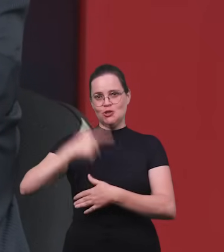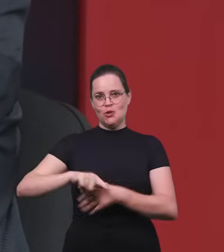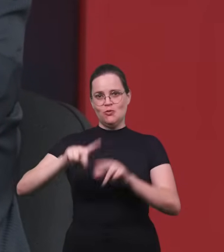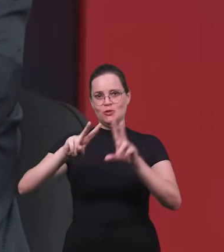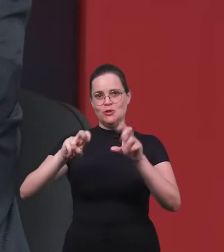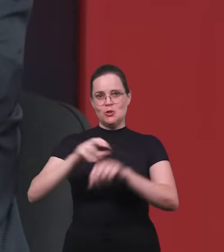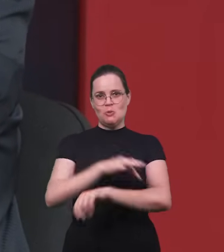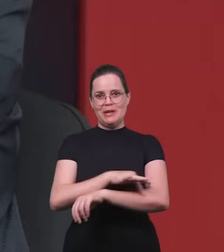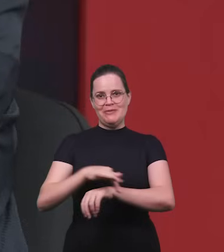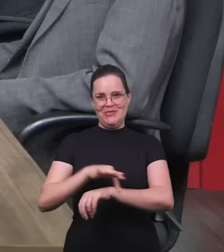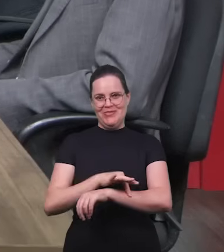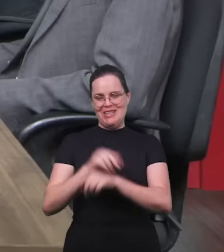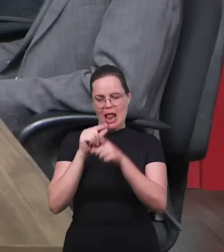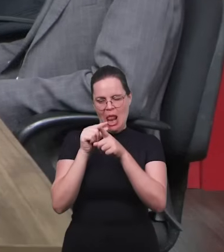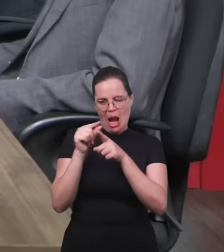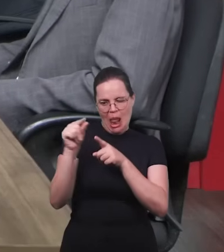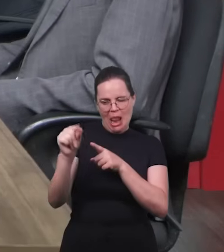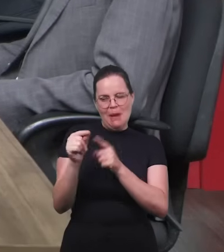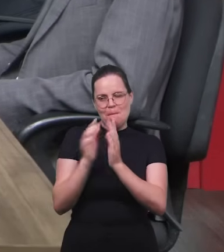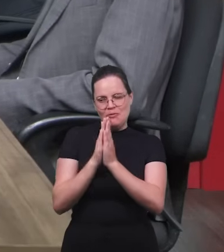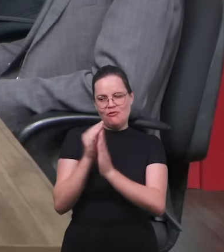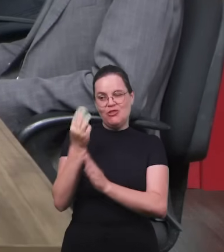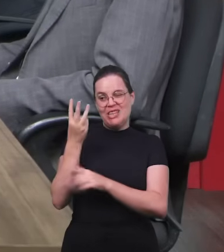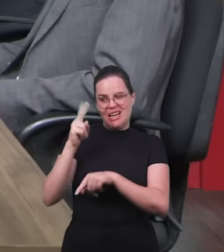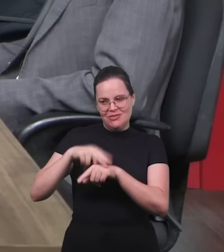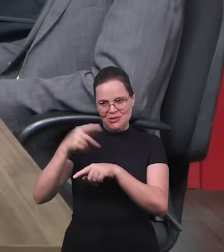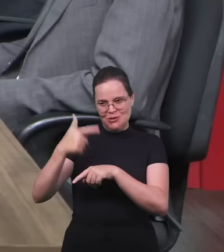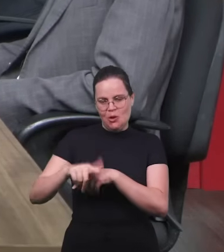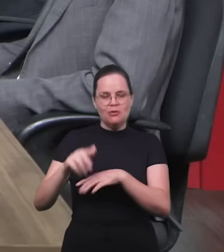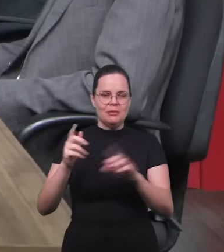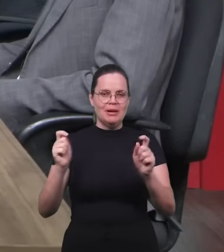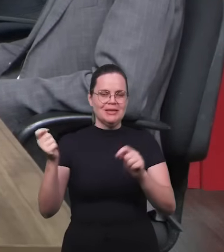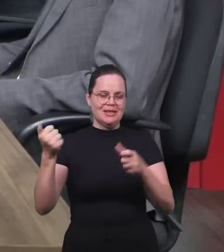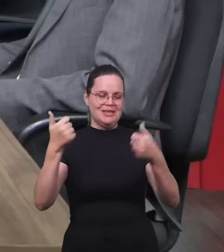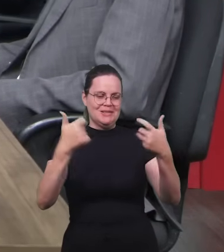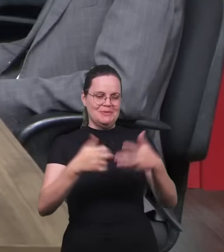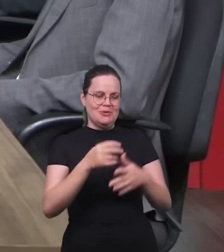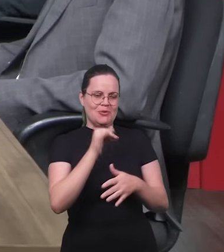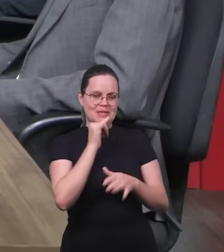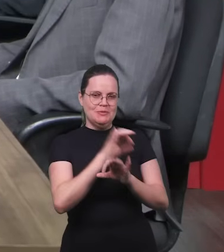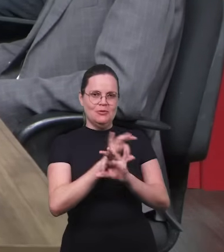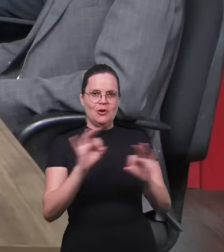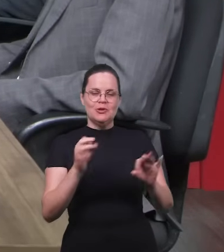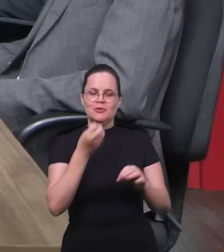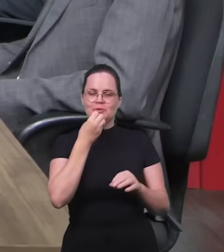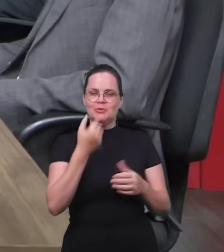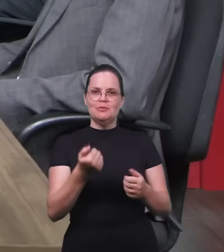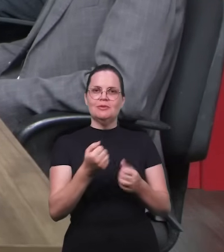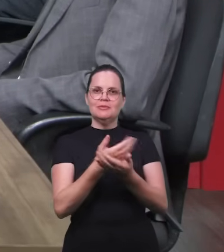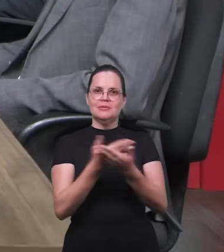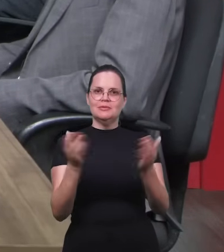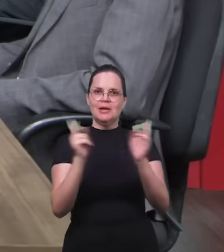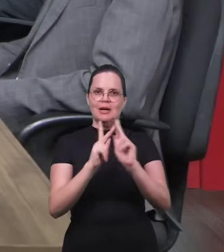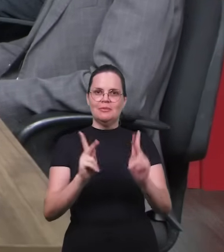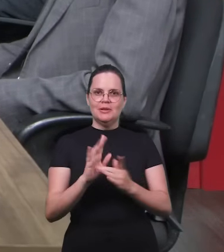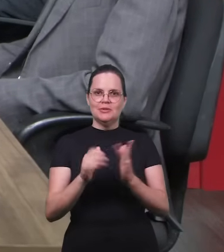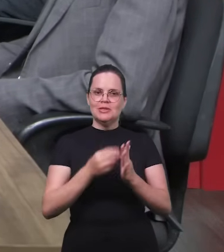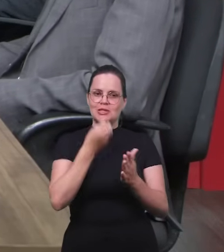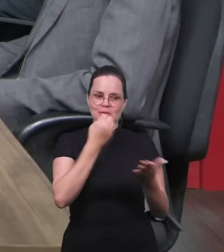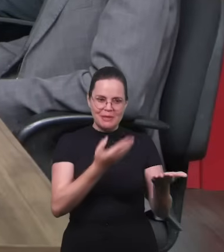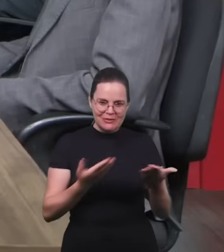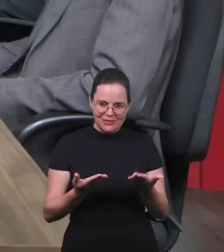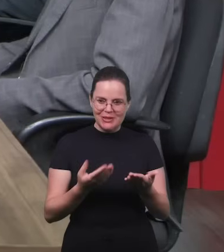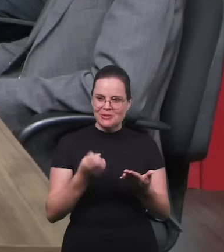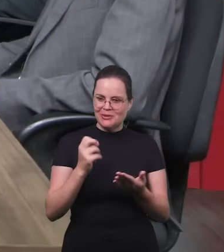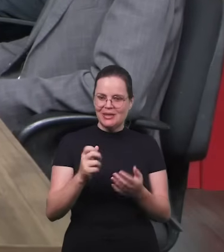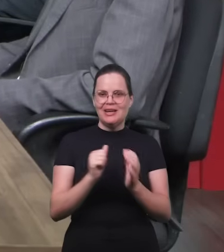não é fácil. Mas foi muito claro que o exemplo que ele deu foi muito bom. Douglas, a paz do Senhor, seja sempre bem-vindo, viu, meu? Amém, muito obrigado. A paz